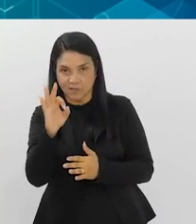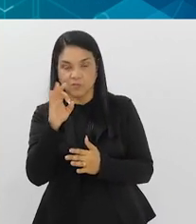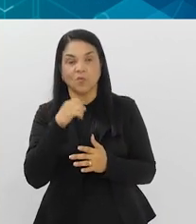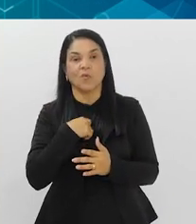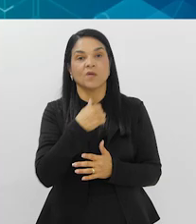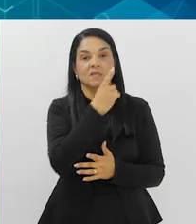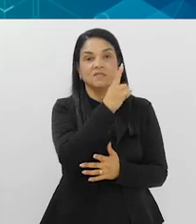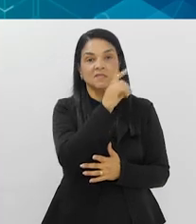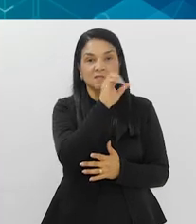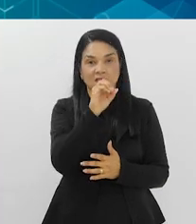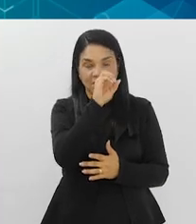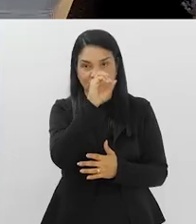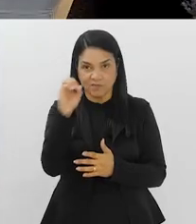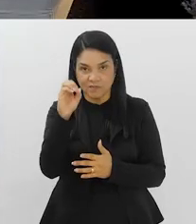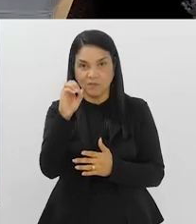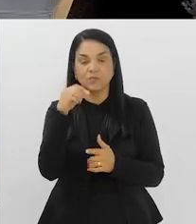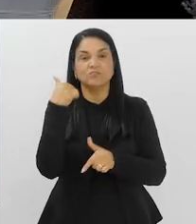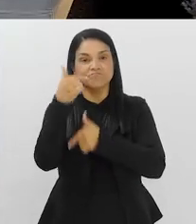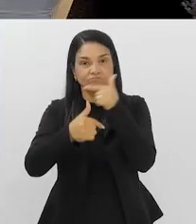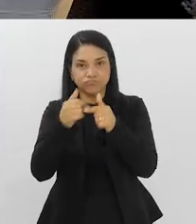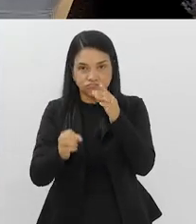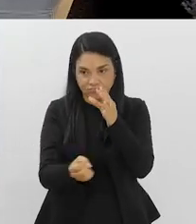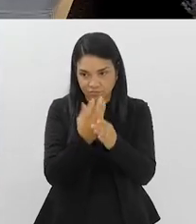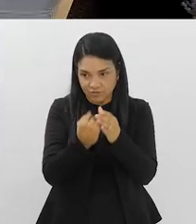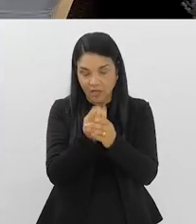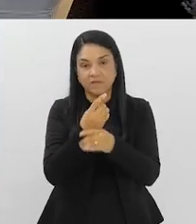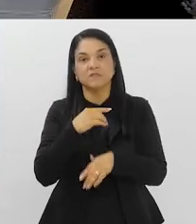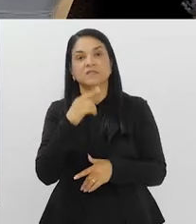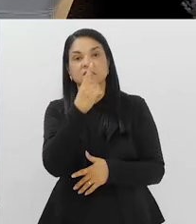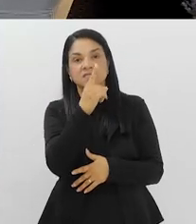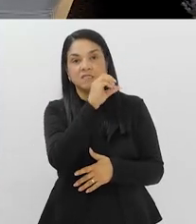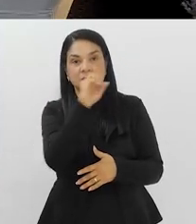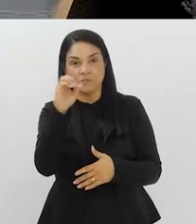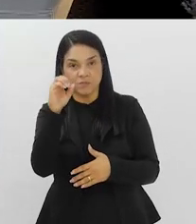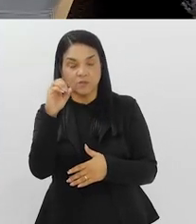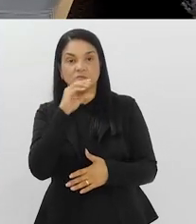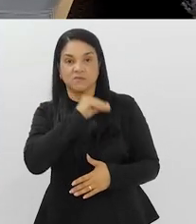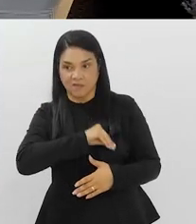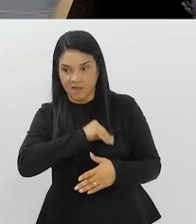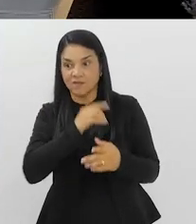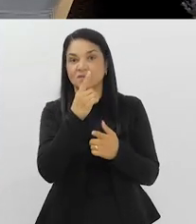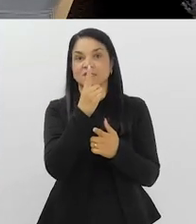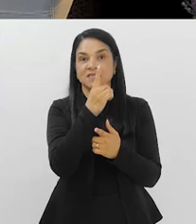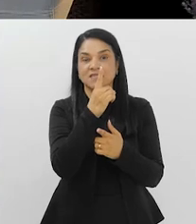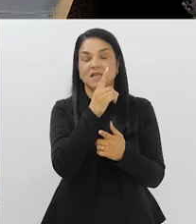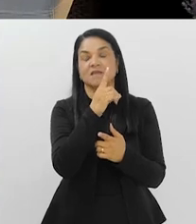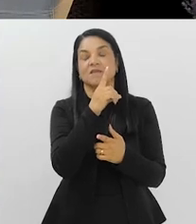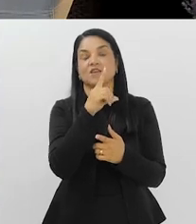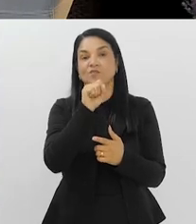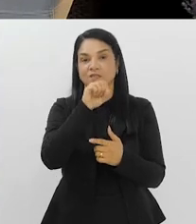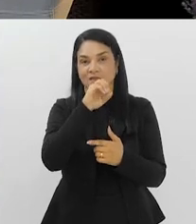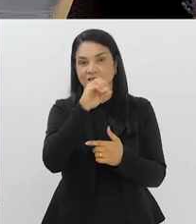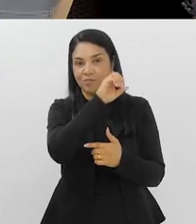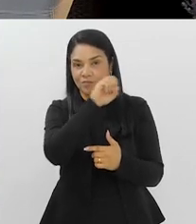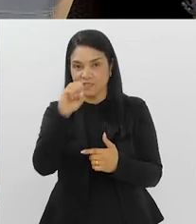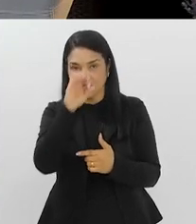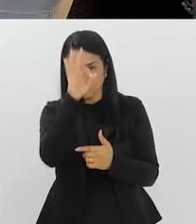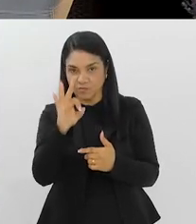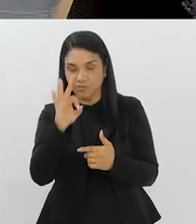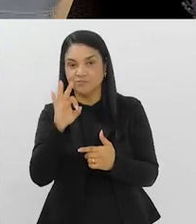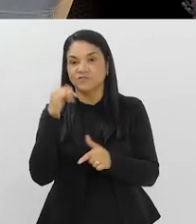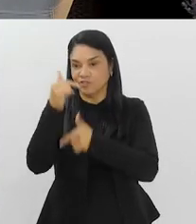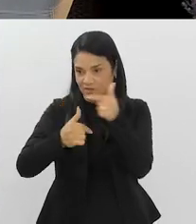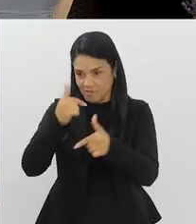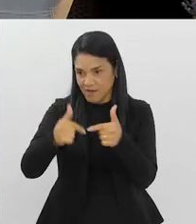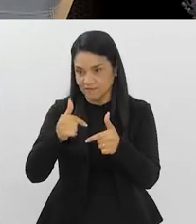salário, 80% do tempo de trabalho e 100% da produtividade. E aí, quando se vão testando esse piloto, algumas